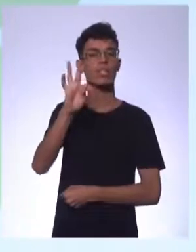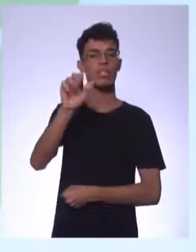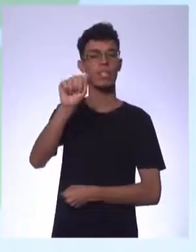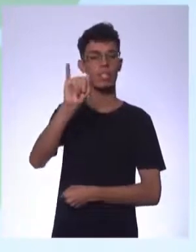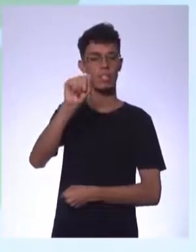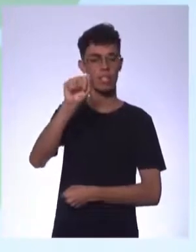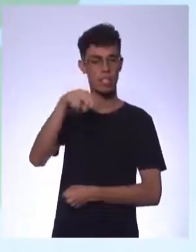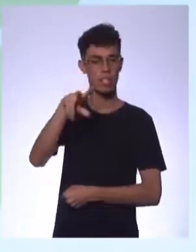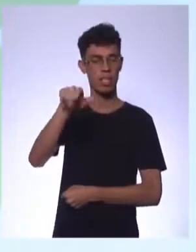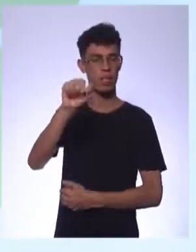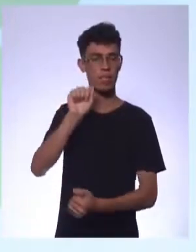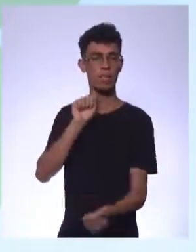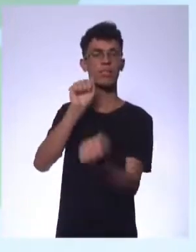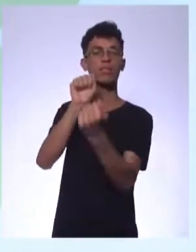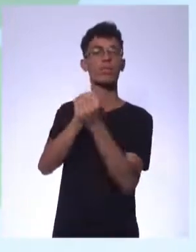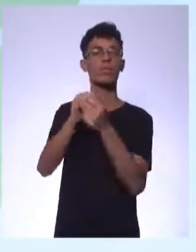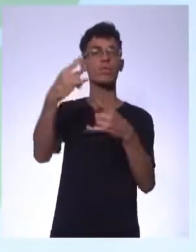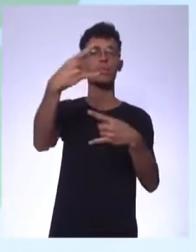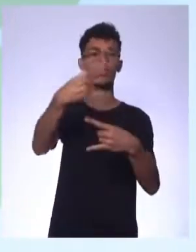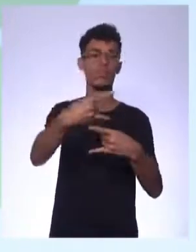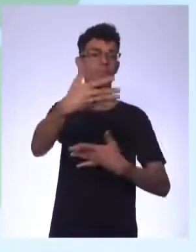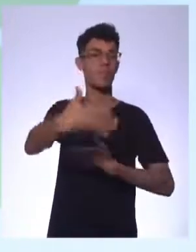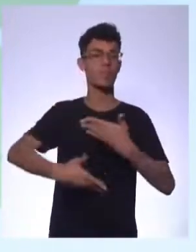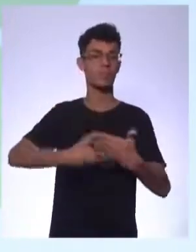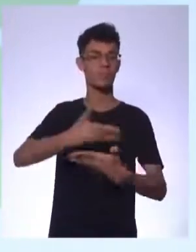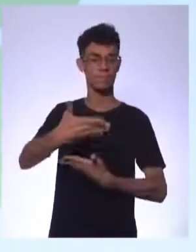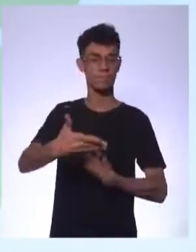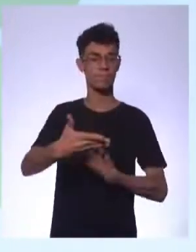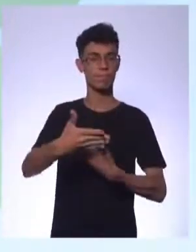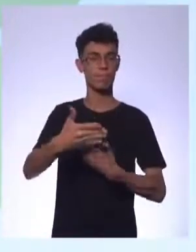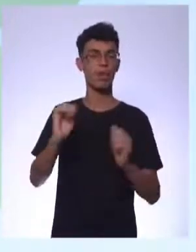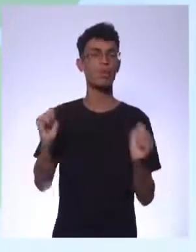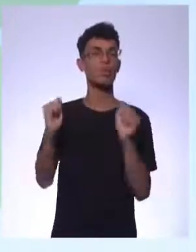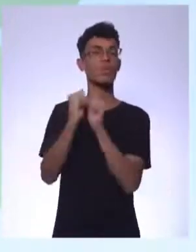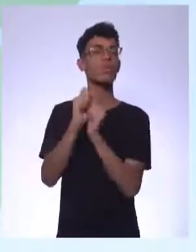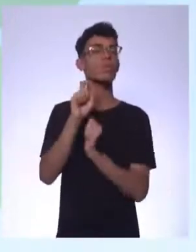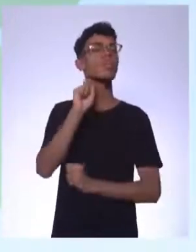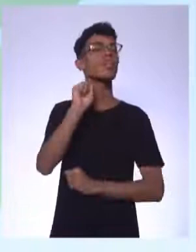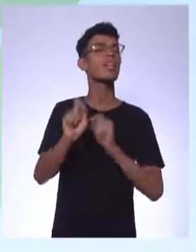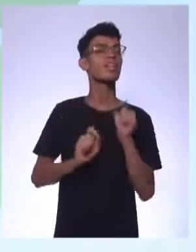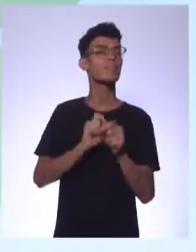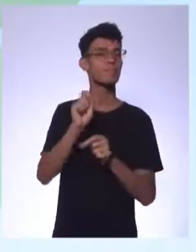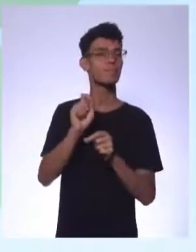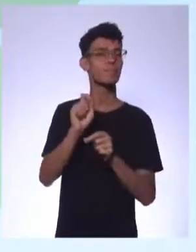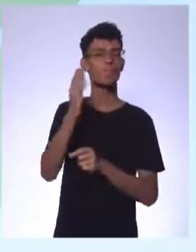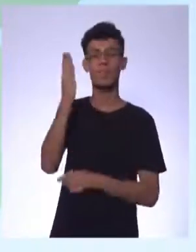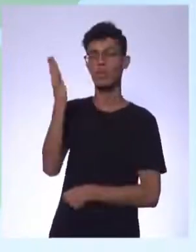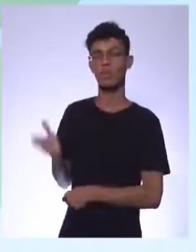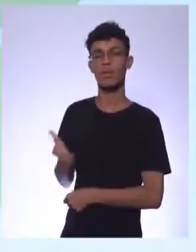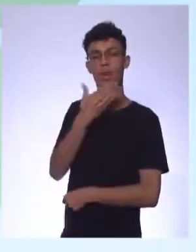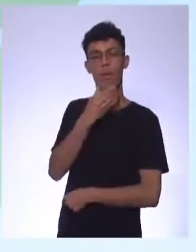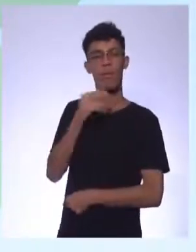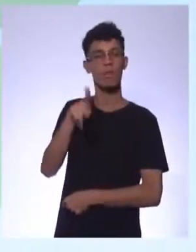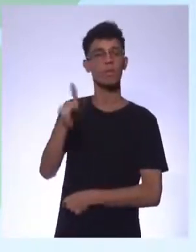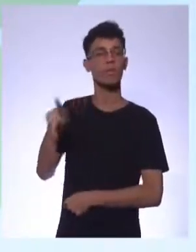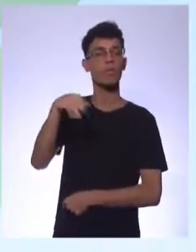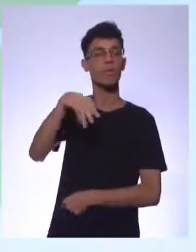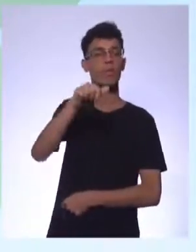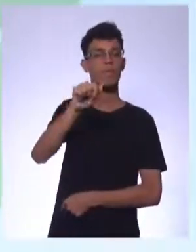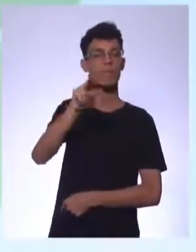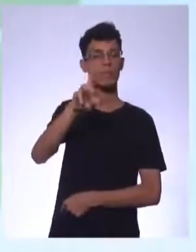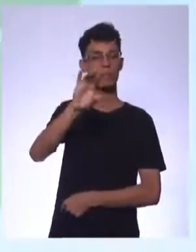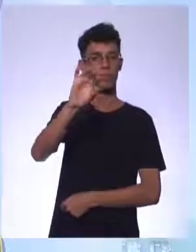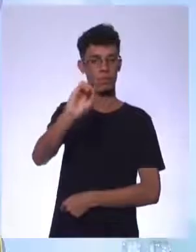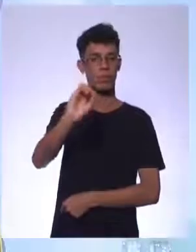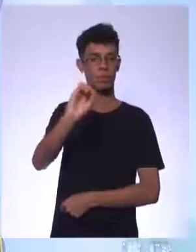a participação de vocês no chat aí, juntamente com ele, quem poderia ser, né, gente? Professor Mauro Marcel. E aí, Mauro,